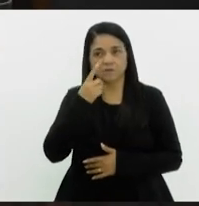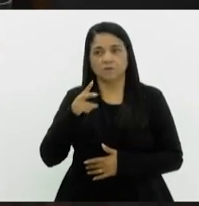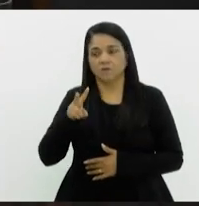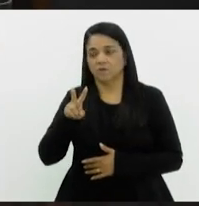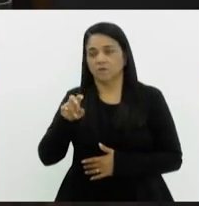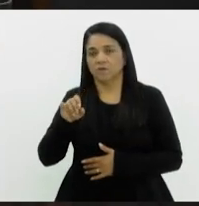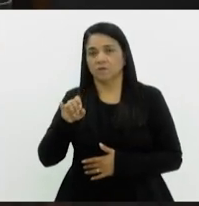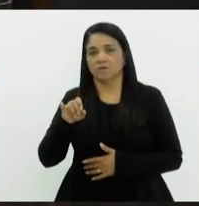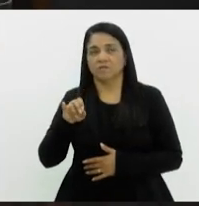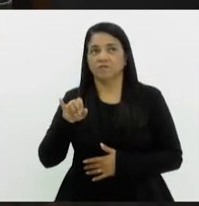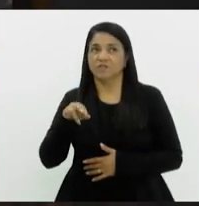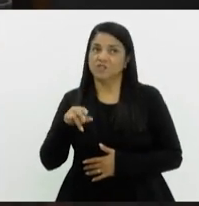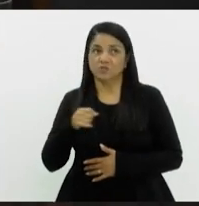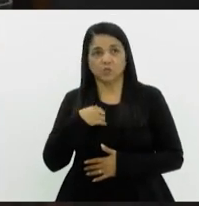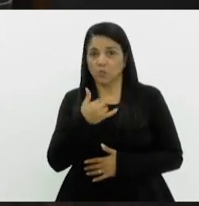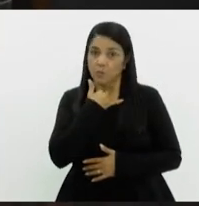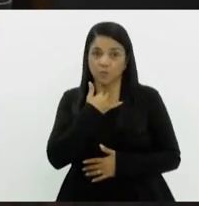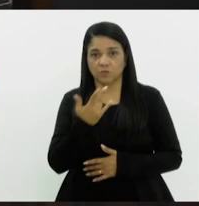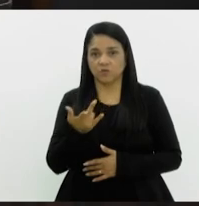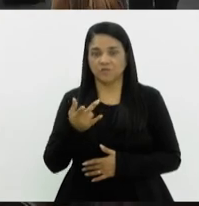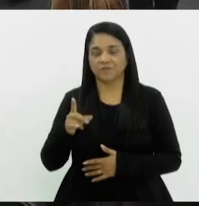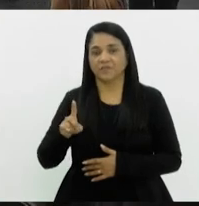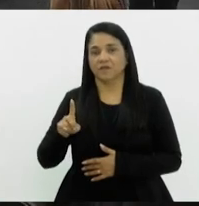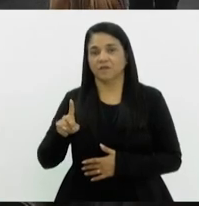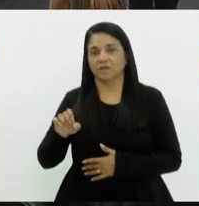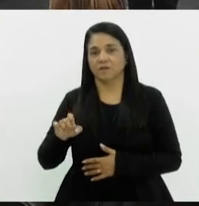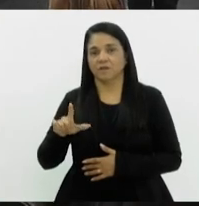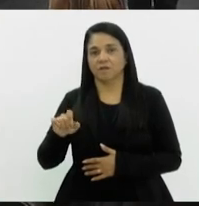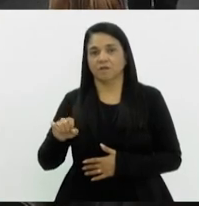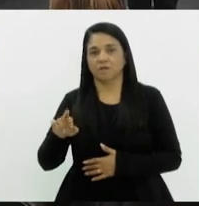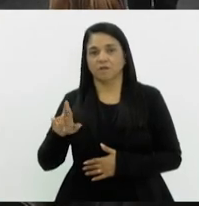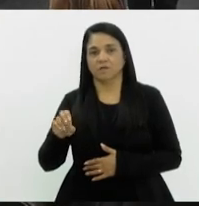Vinícius, não pode. Delaroli.